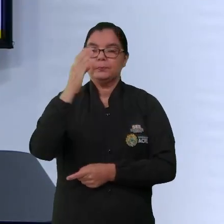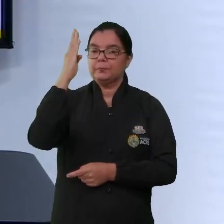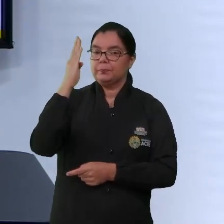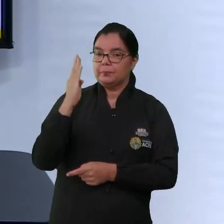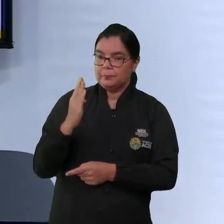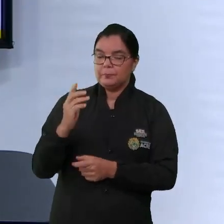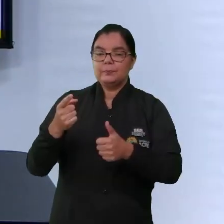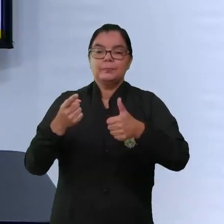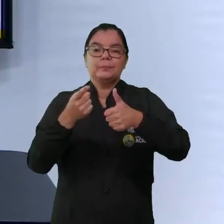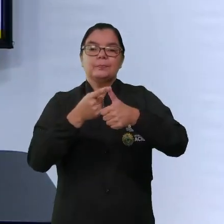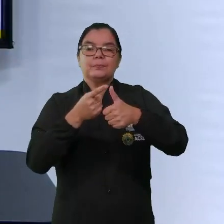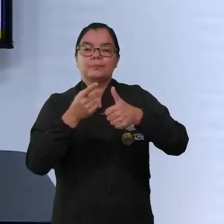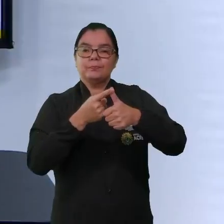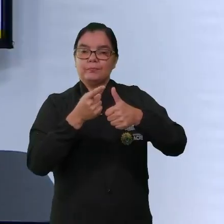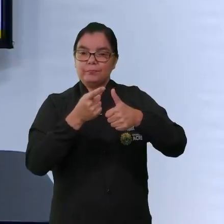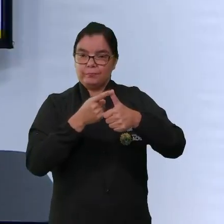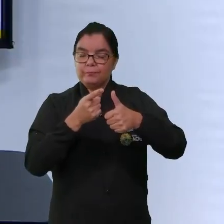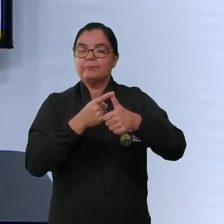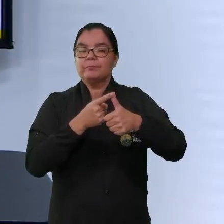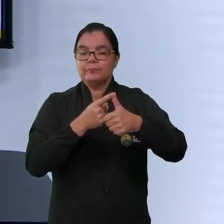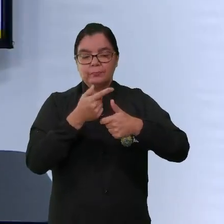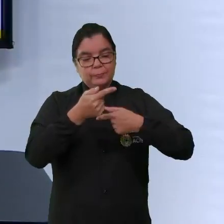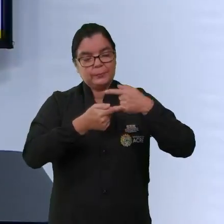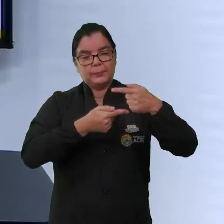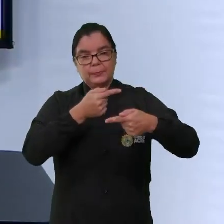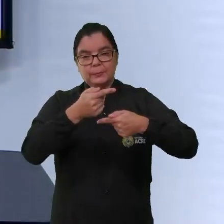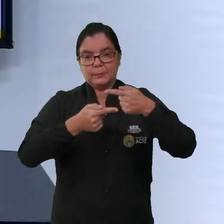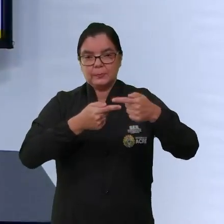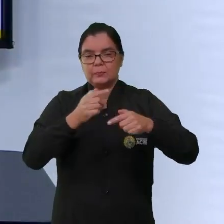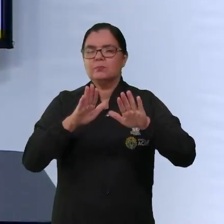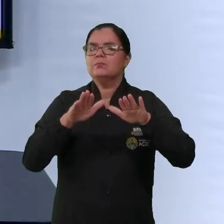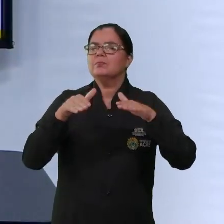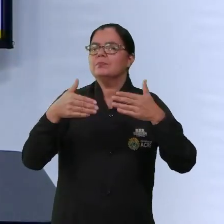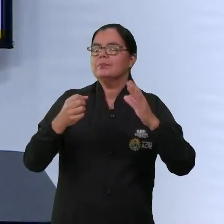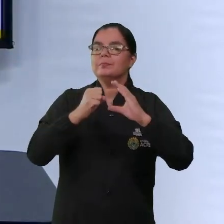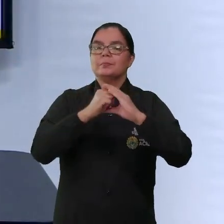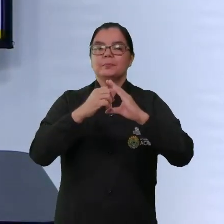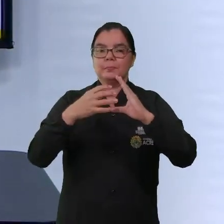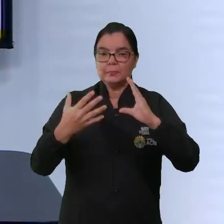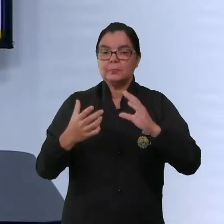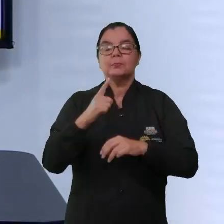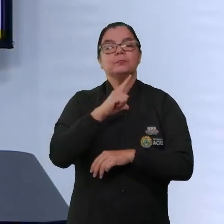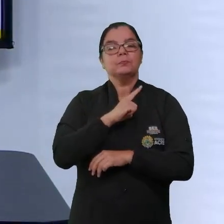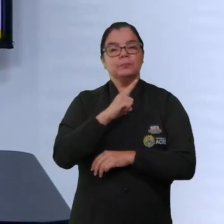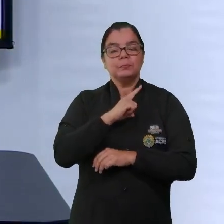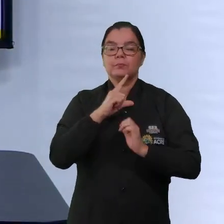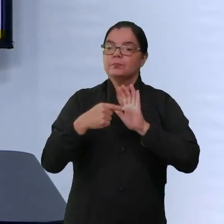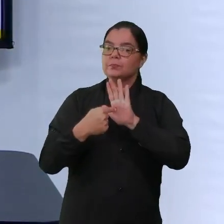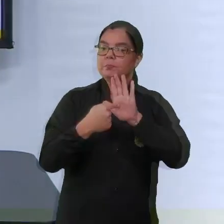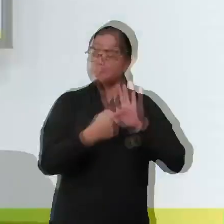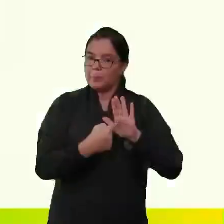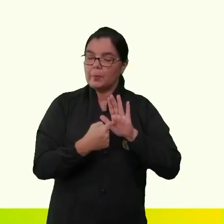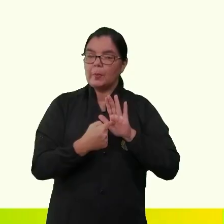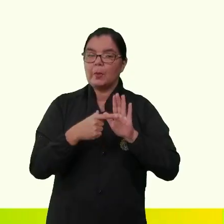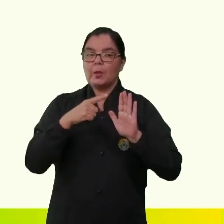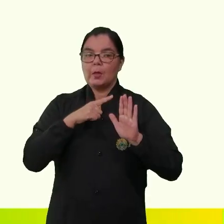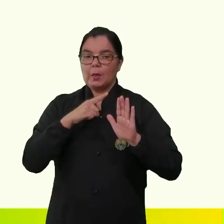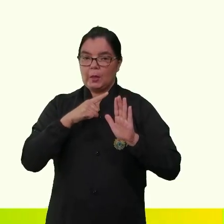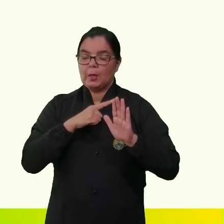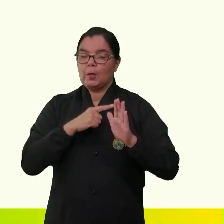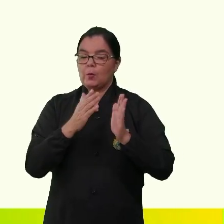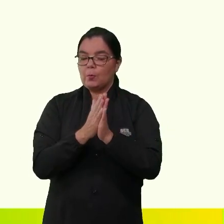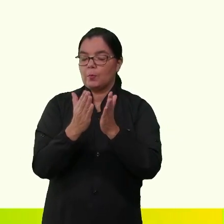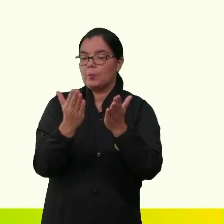brasileiro, da primeira fase, da primeira geração. Então, quais as características que eu tenho? Vai aparecer aí na tela,